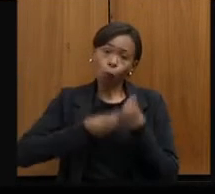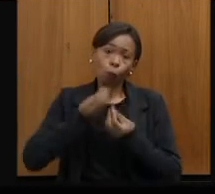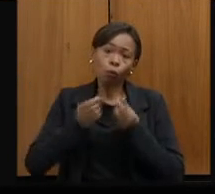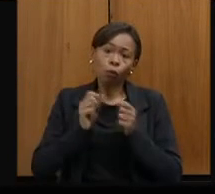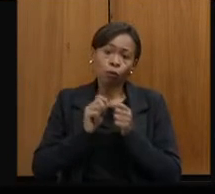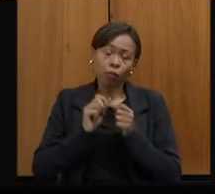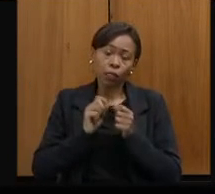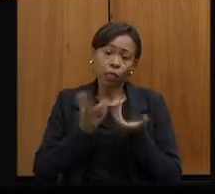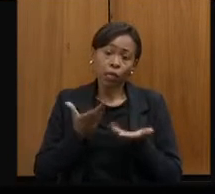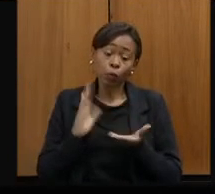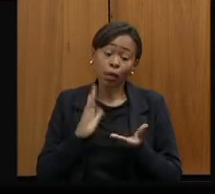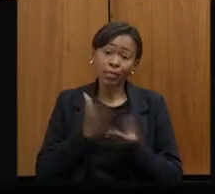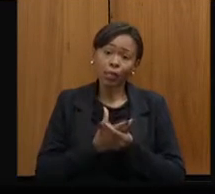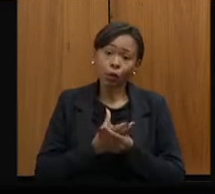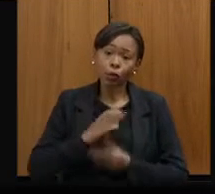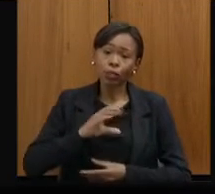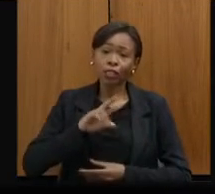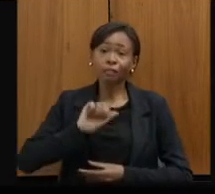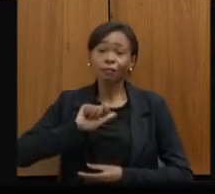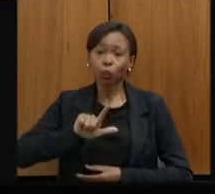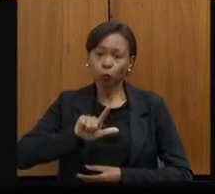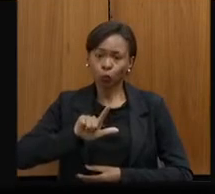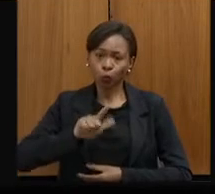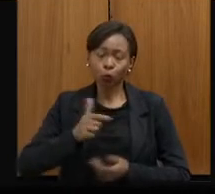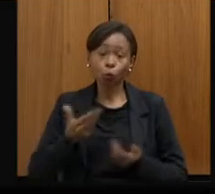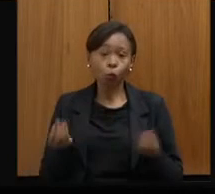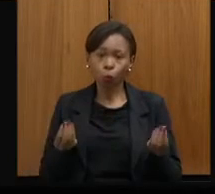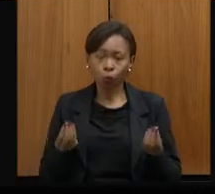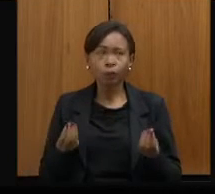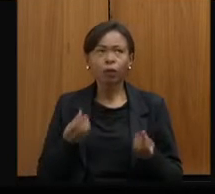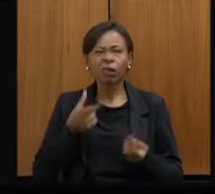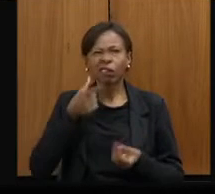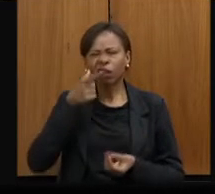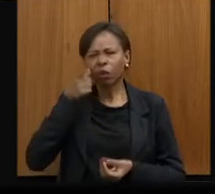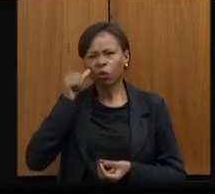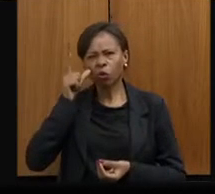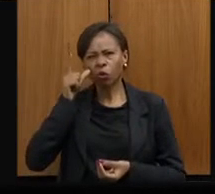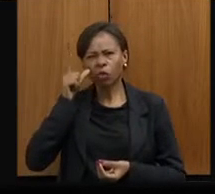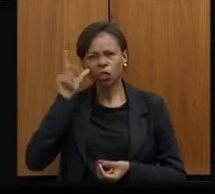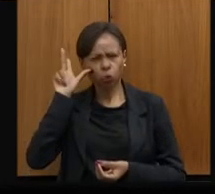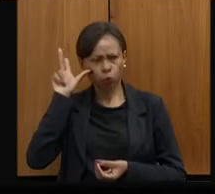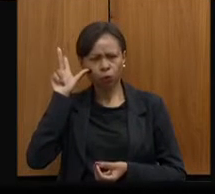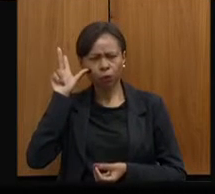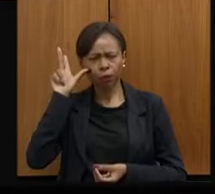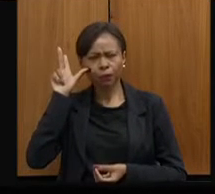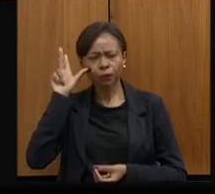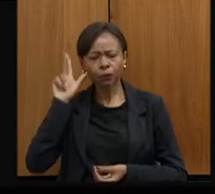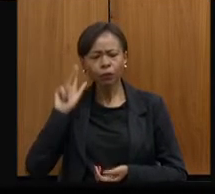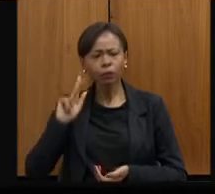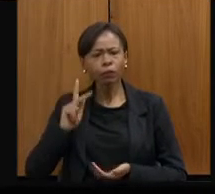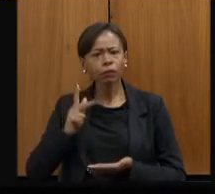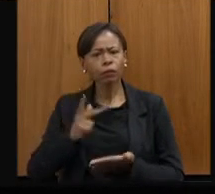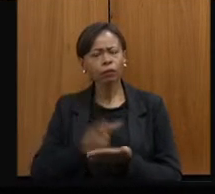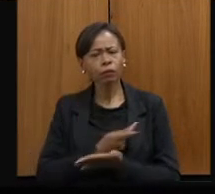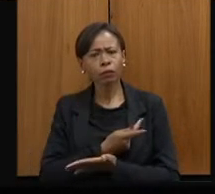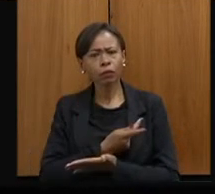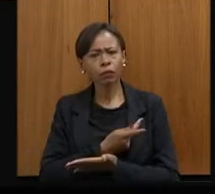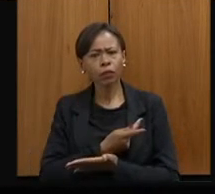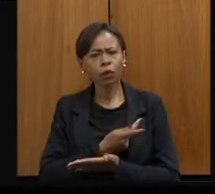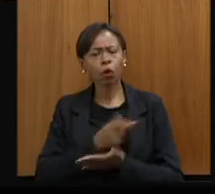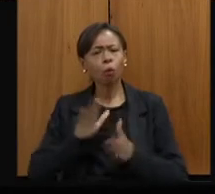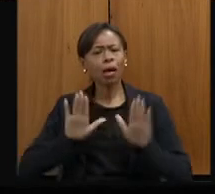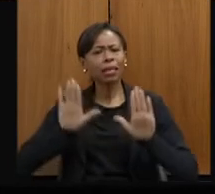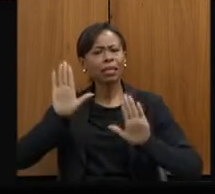ação civil pública. E agora, recentemente, se não me engano, foi ontem, anteontem, teve, inclusive, uma